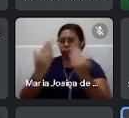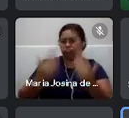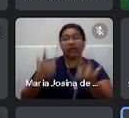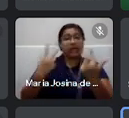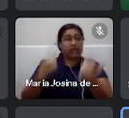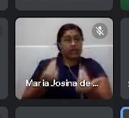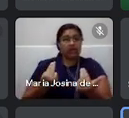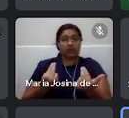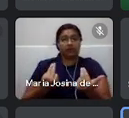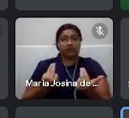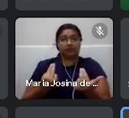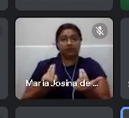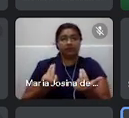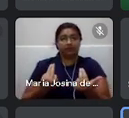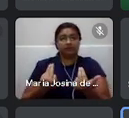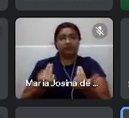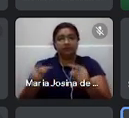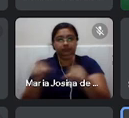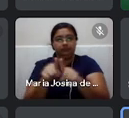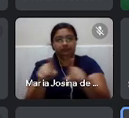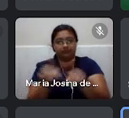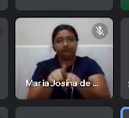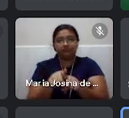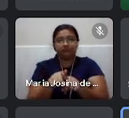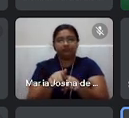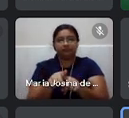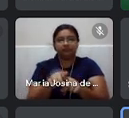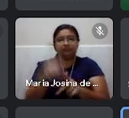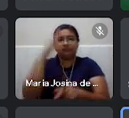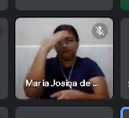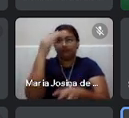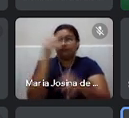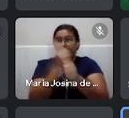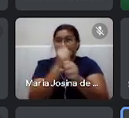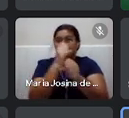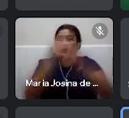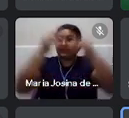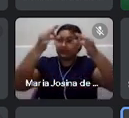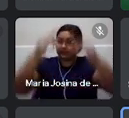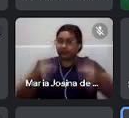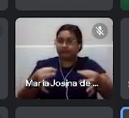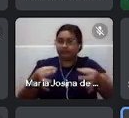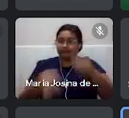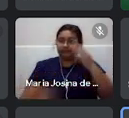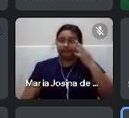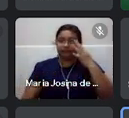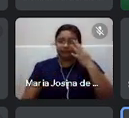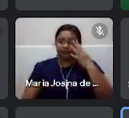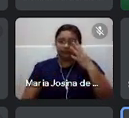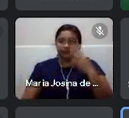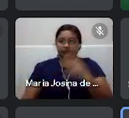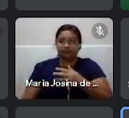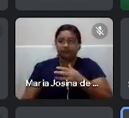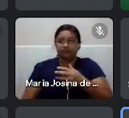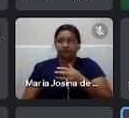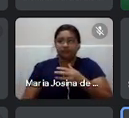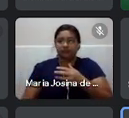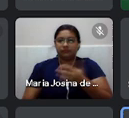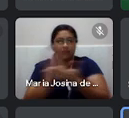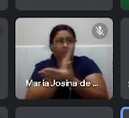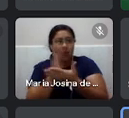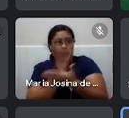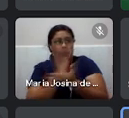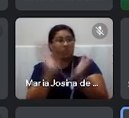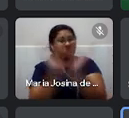essa alocação da nota corretamente. Como em alguns grupos não foi